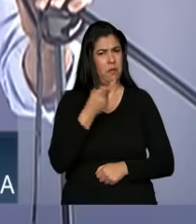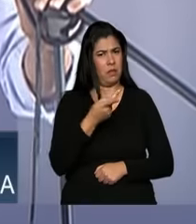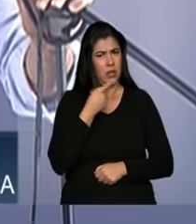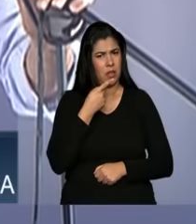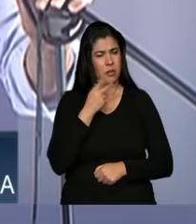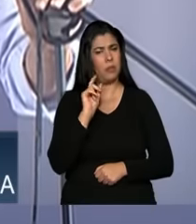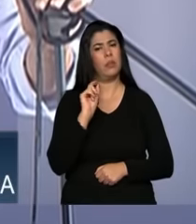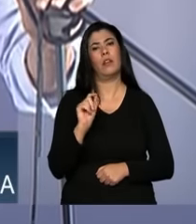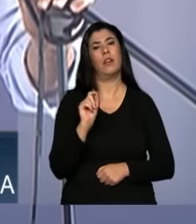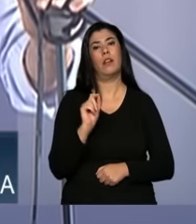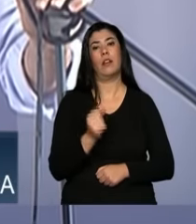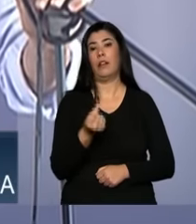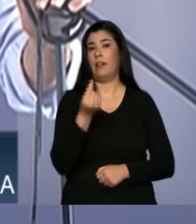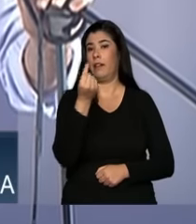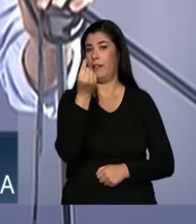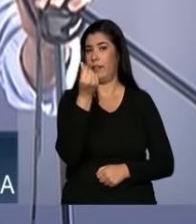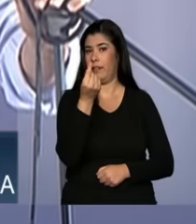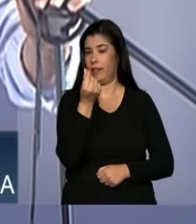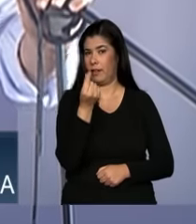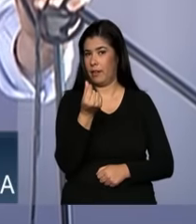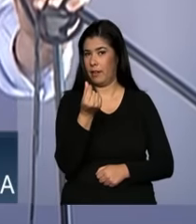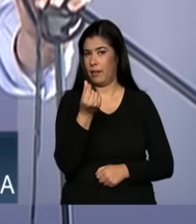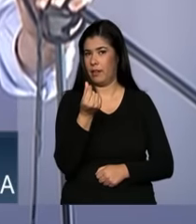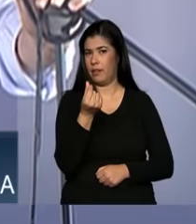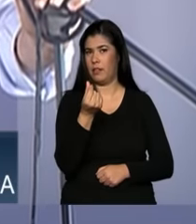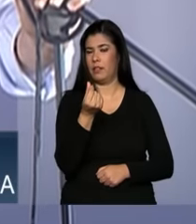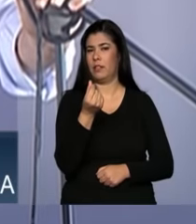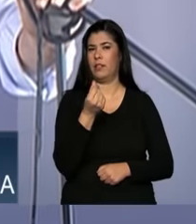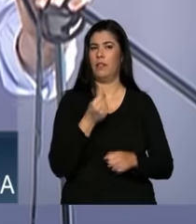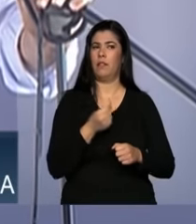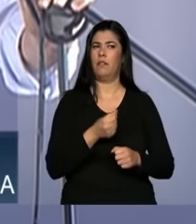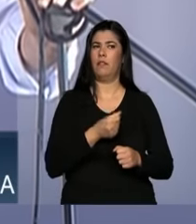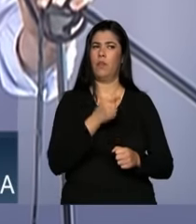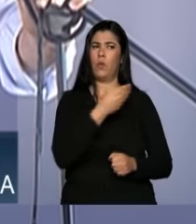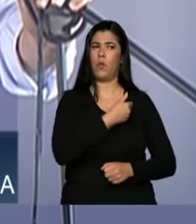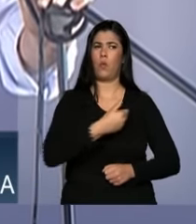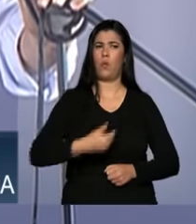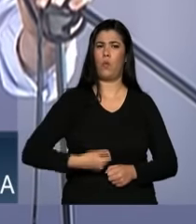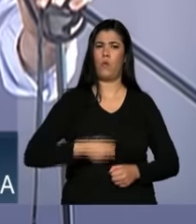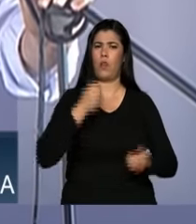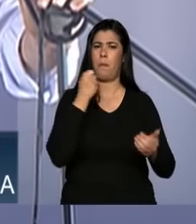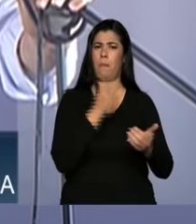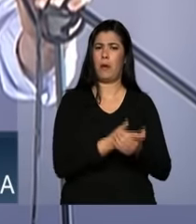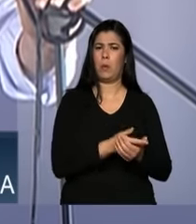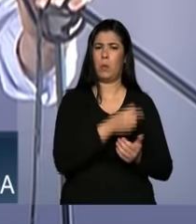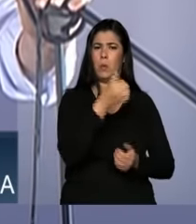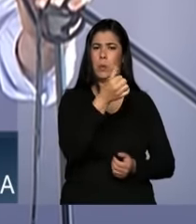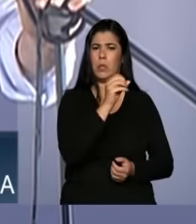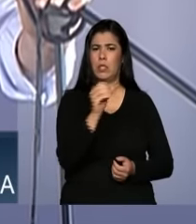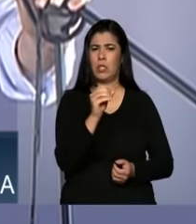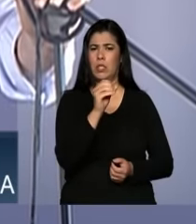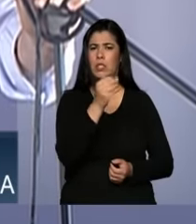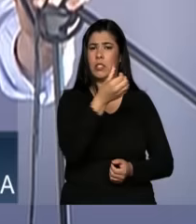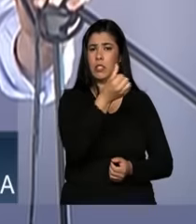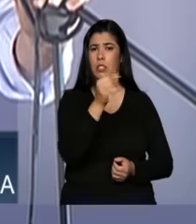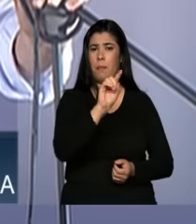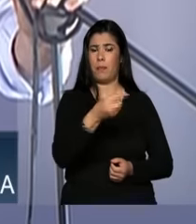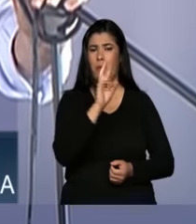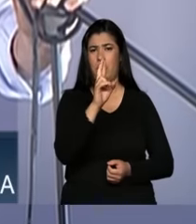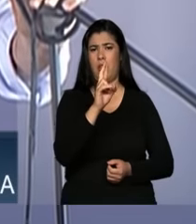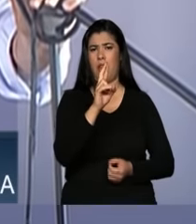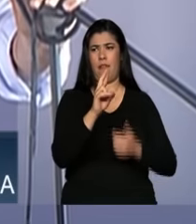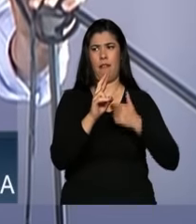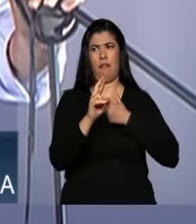casa custou 60 mil e eu só vou pagar 6 mil. Quem que